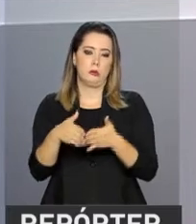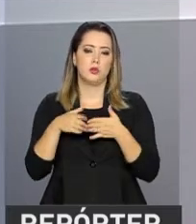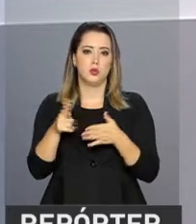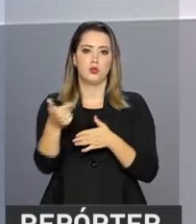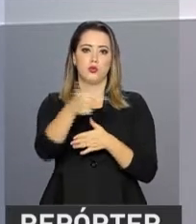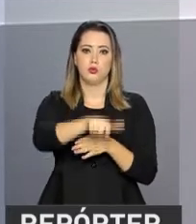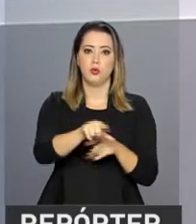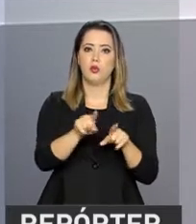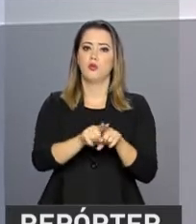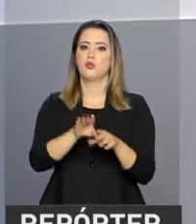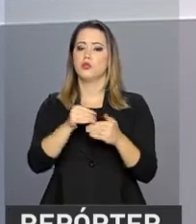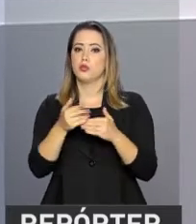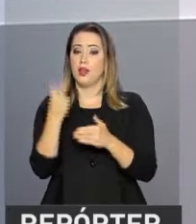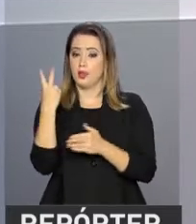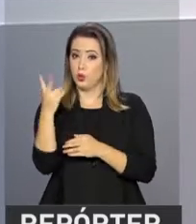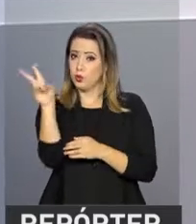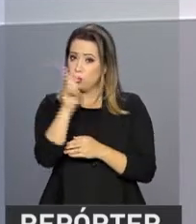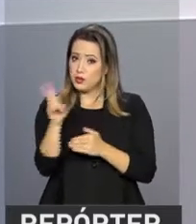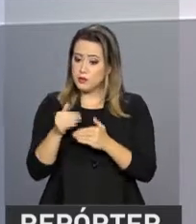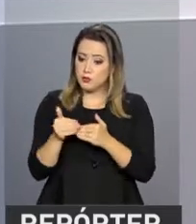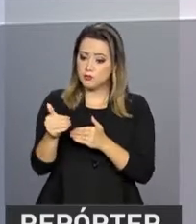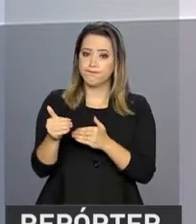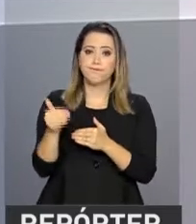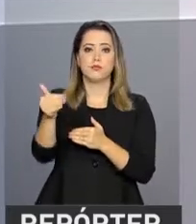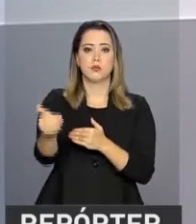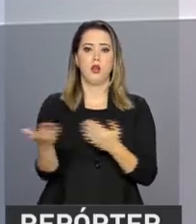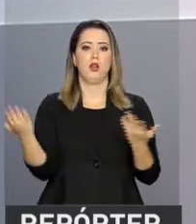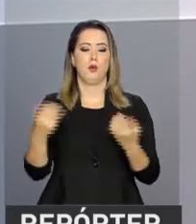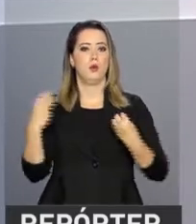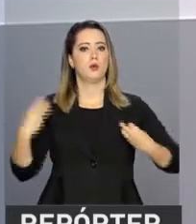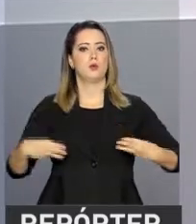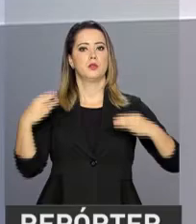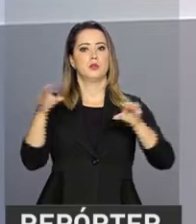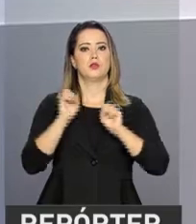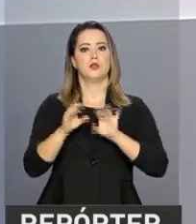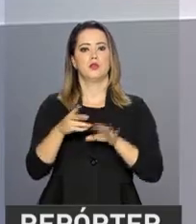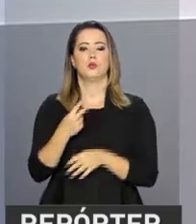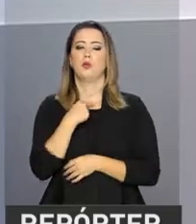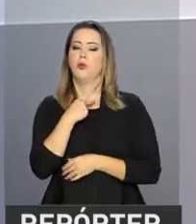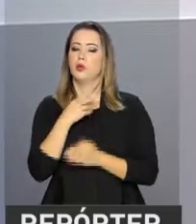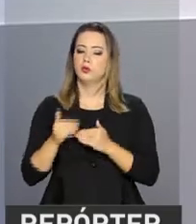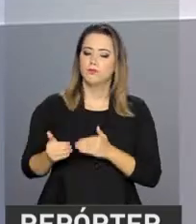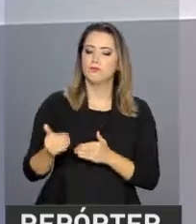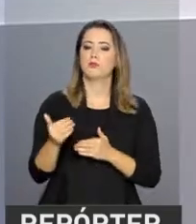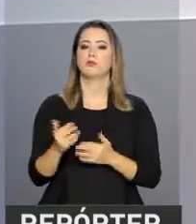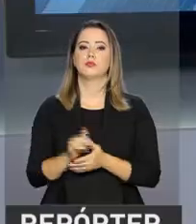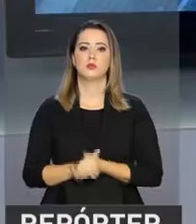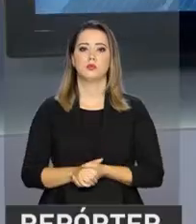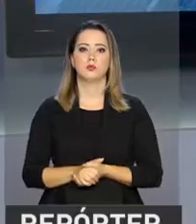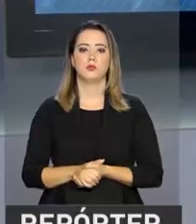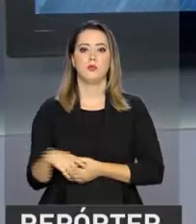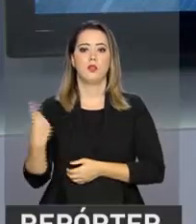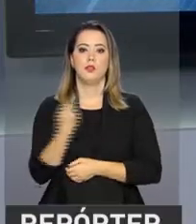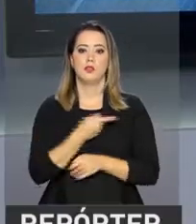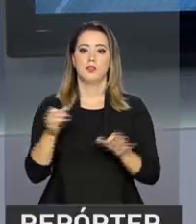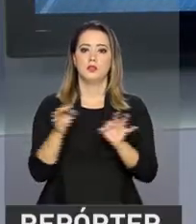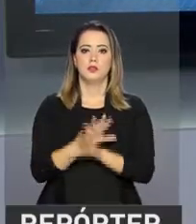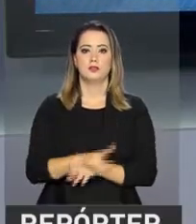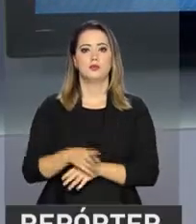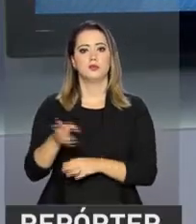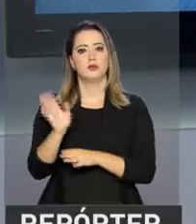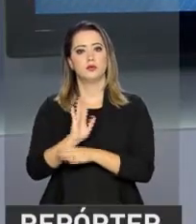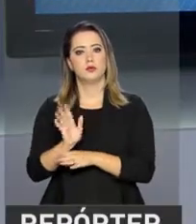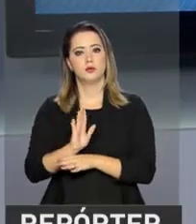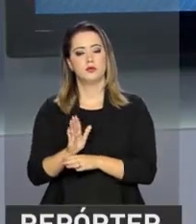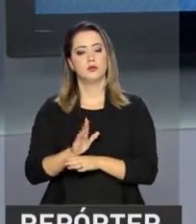do fies já foi prorrogado duas vezes e de acordo com o ministério da educação não será mais estendido nós ficamos por aqui